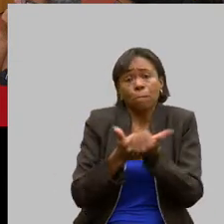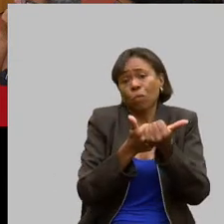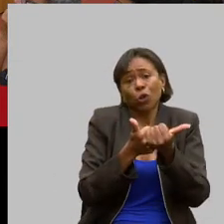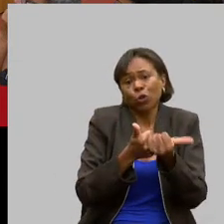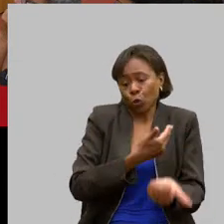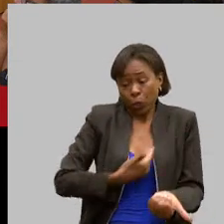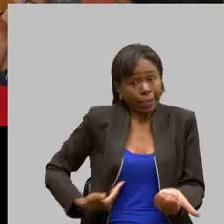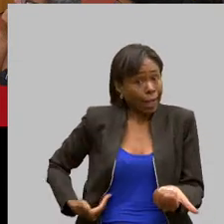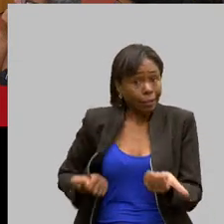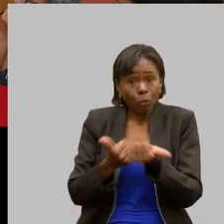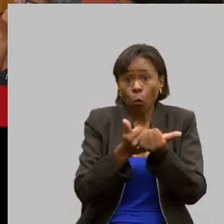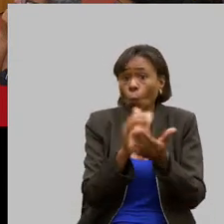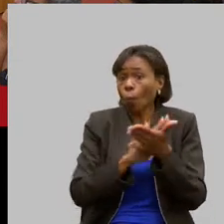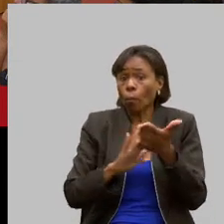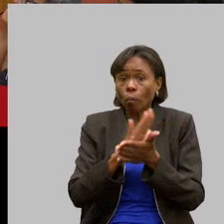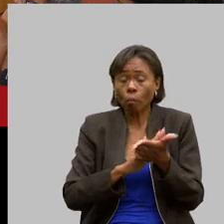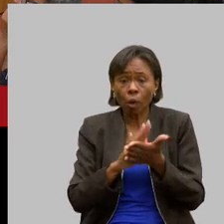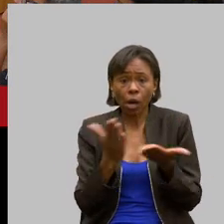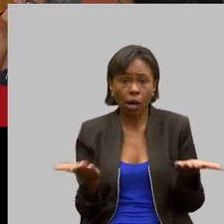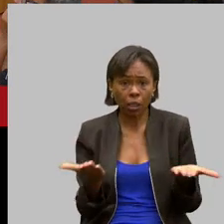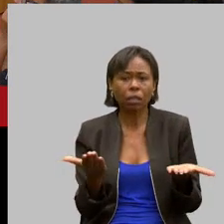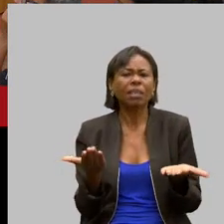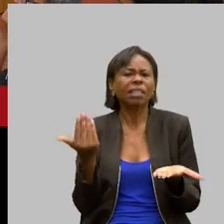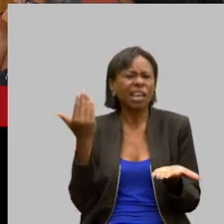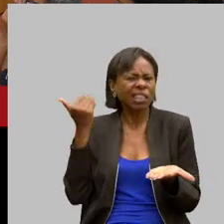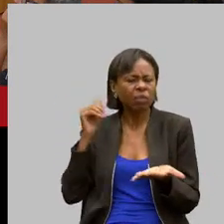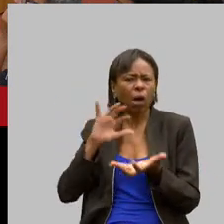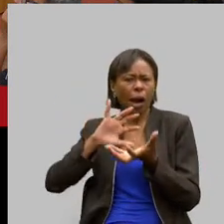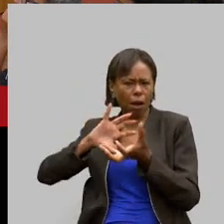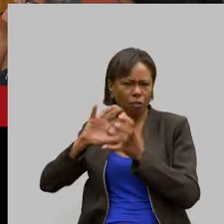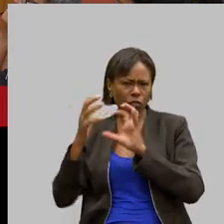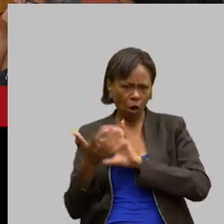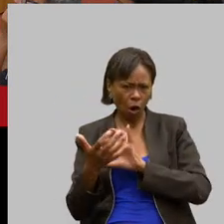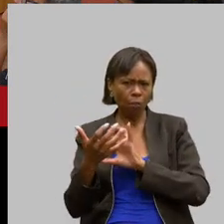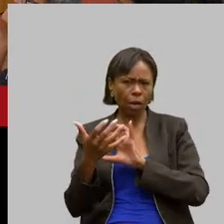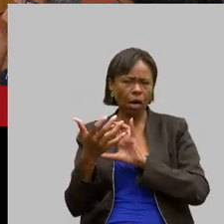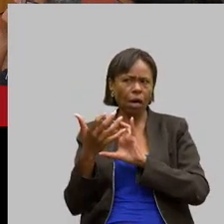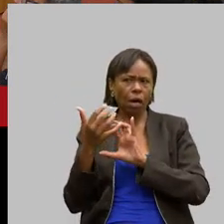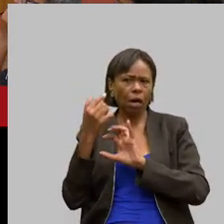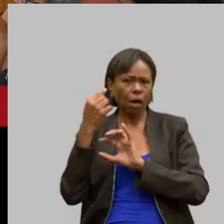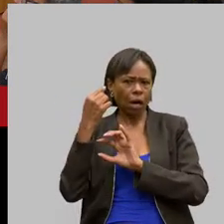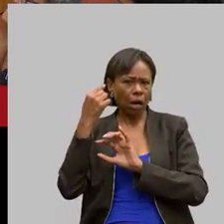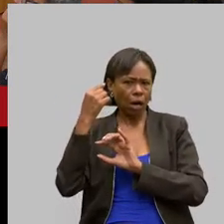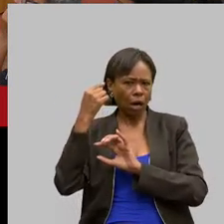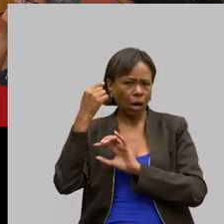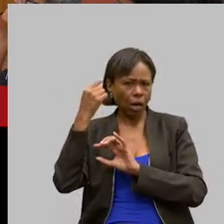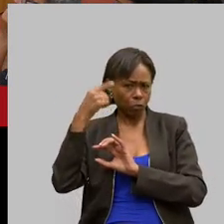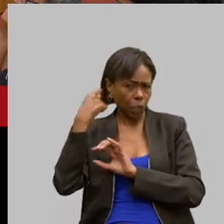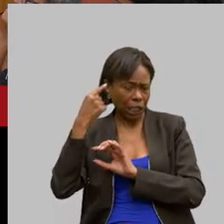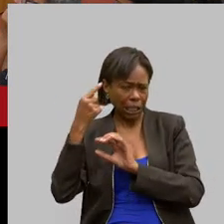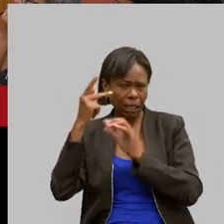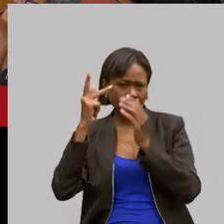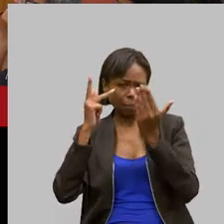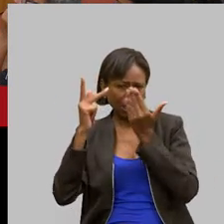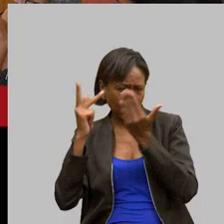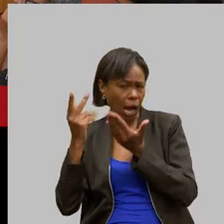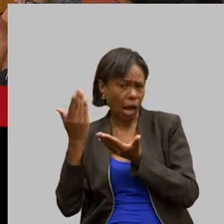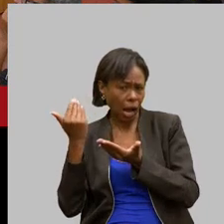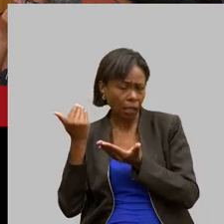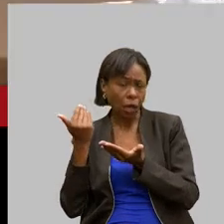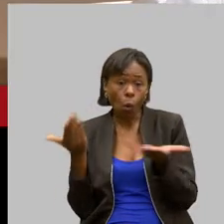já visto que já foi feita a reforma psiquiátrica graças a deus muitas pessoas estão vivendo na